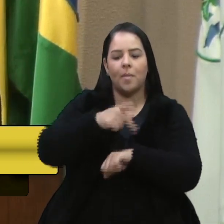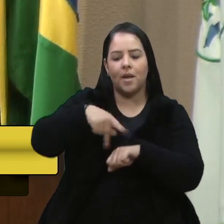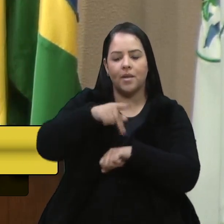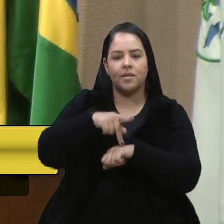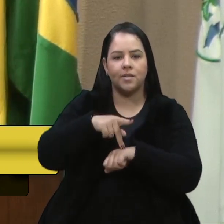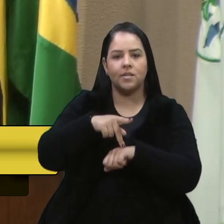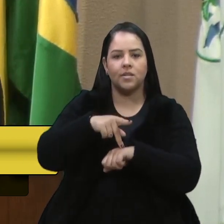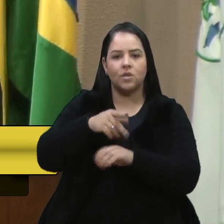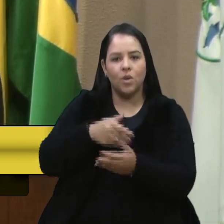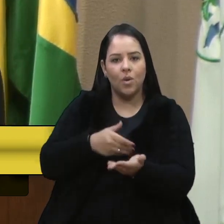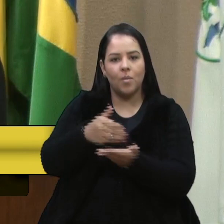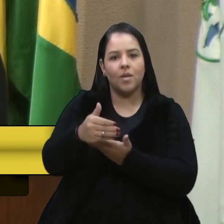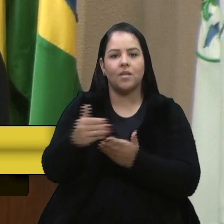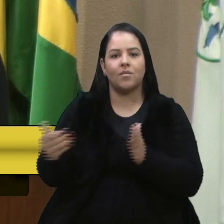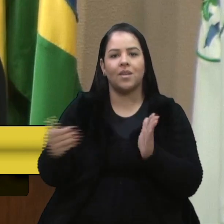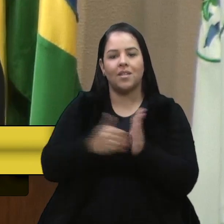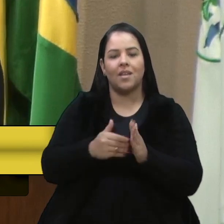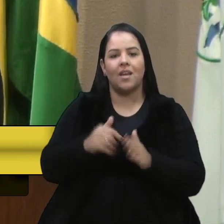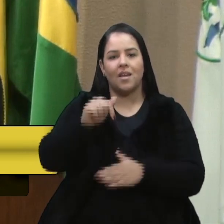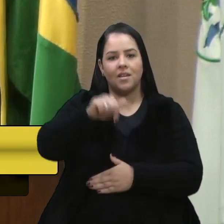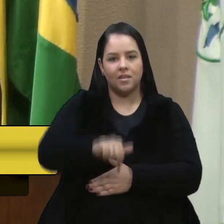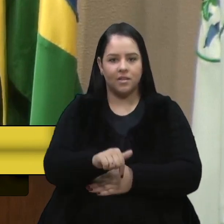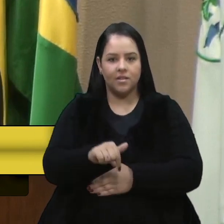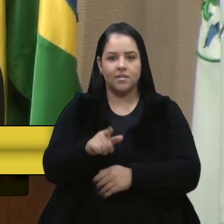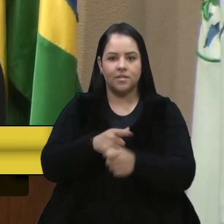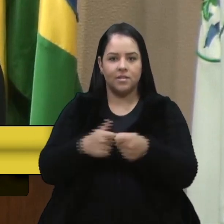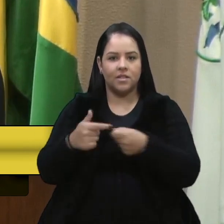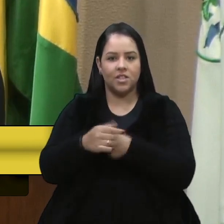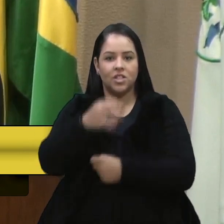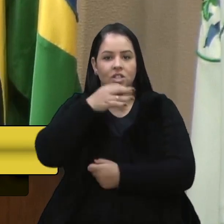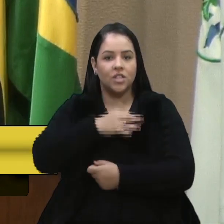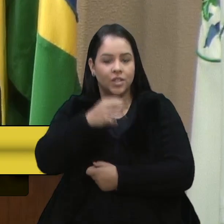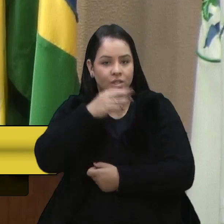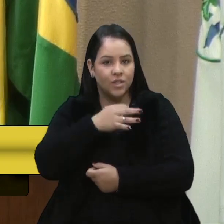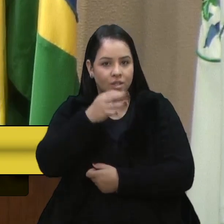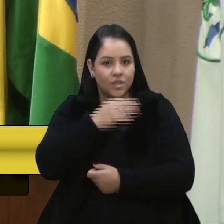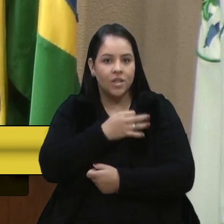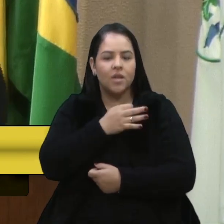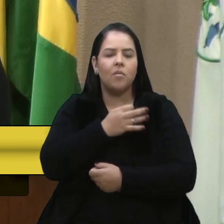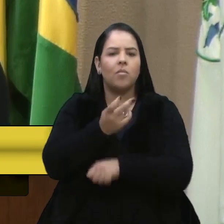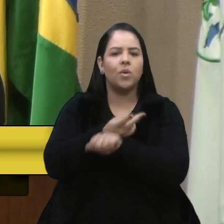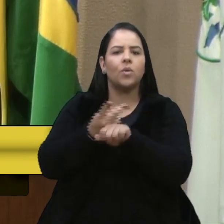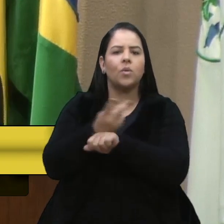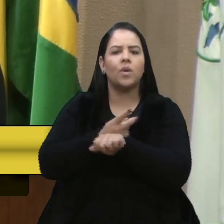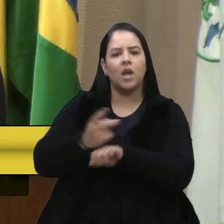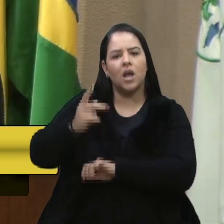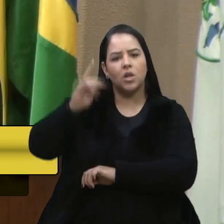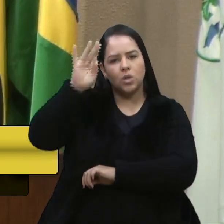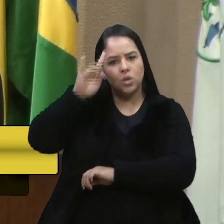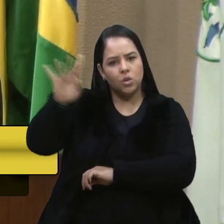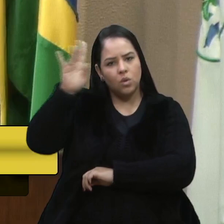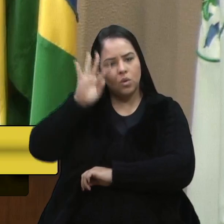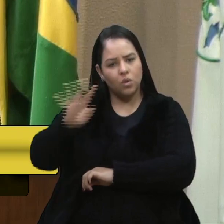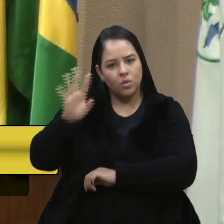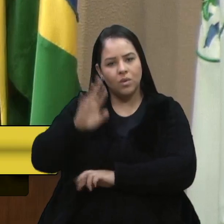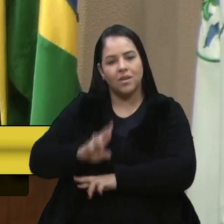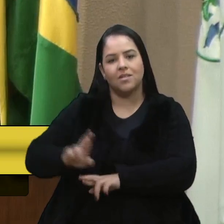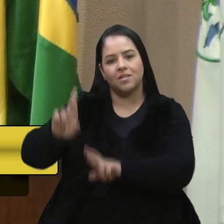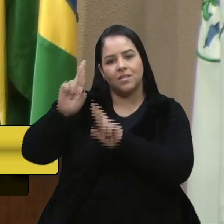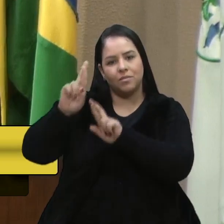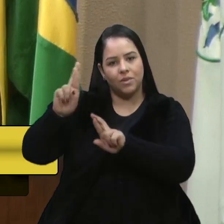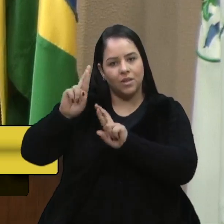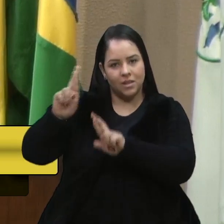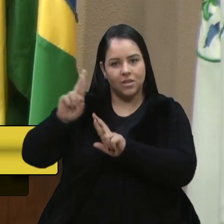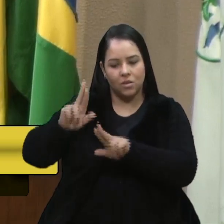e vêm até a nossa cidade, cidade de Caxias do Sul, em busca do sonho e da esperança de um